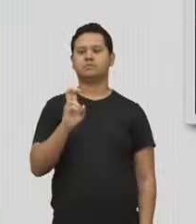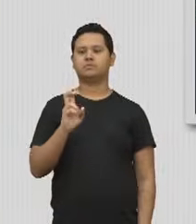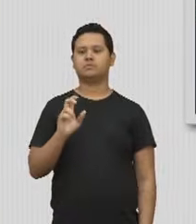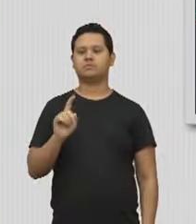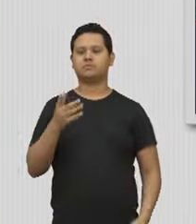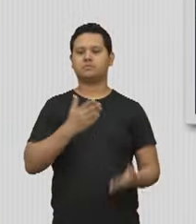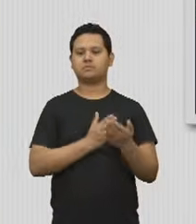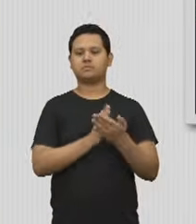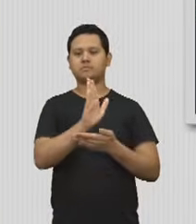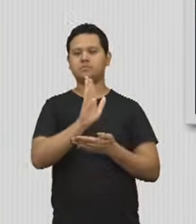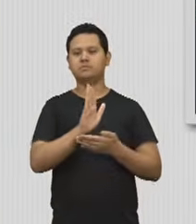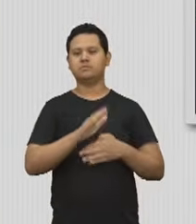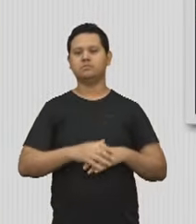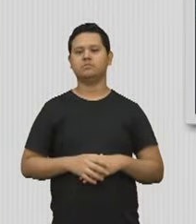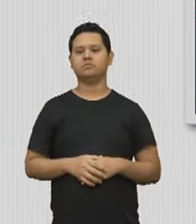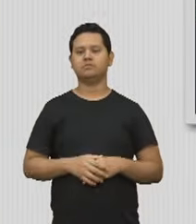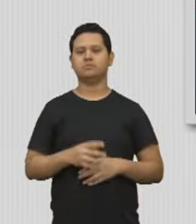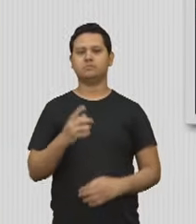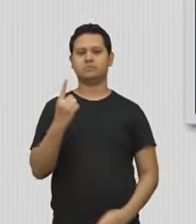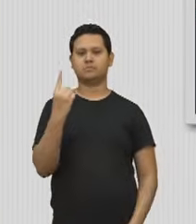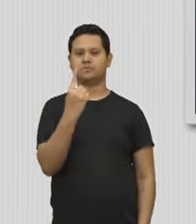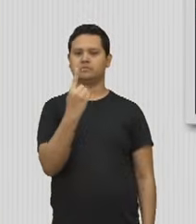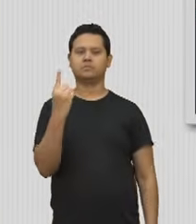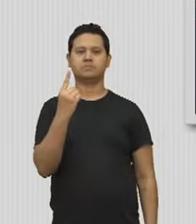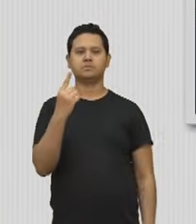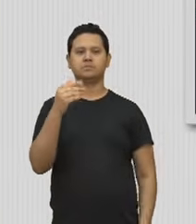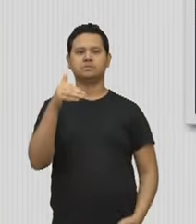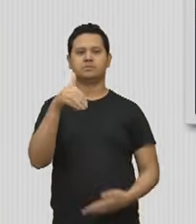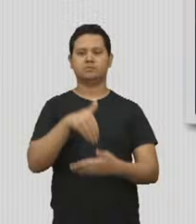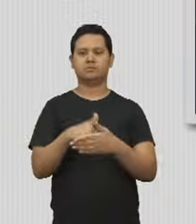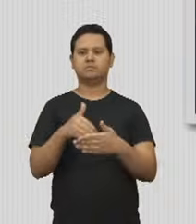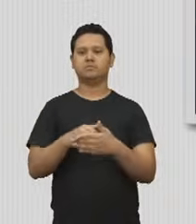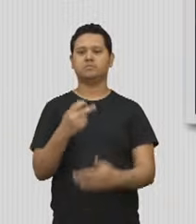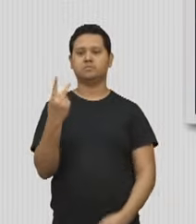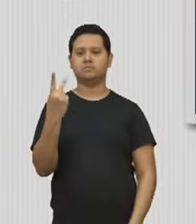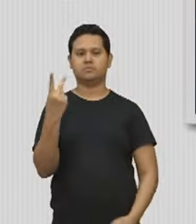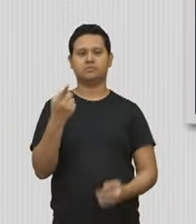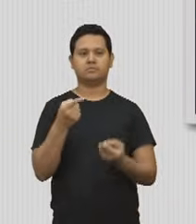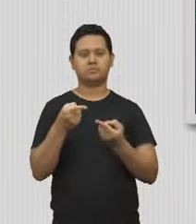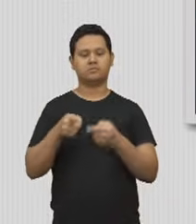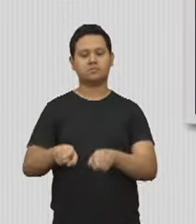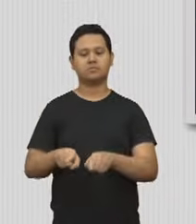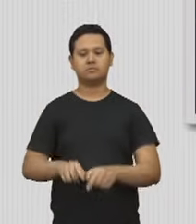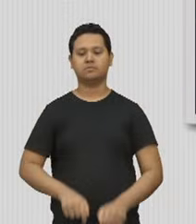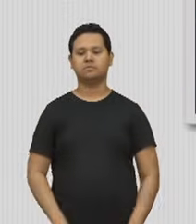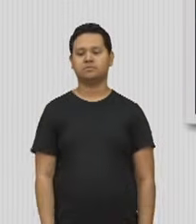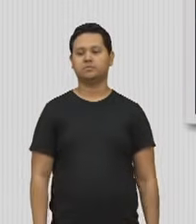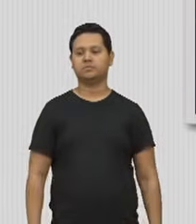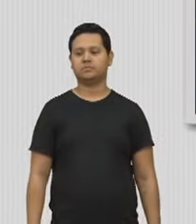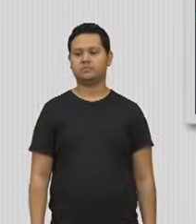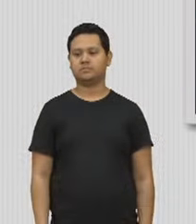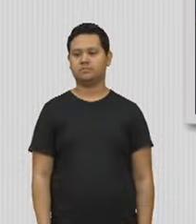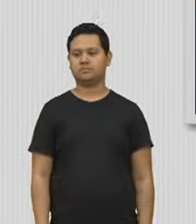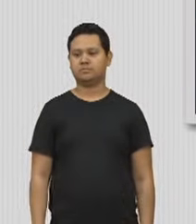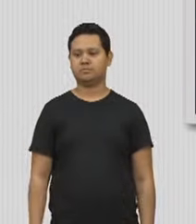foi aprovado por 11 votos favoráveis e 2 votos contrários.